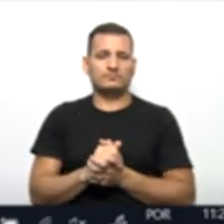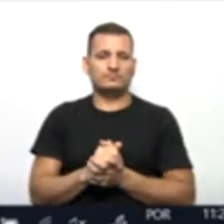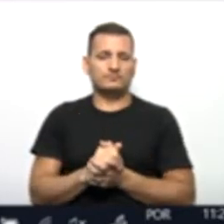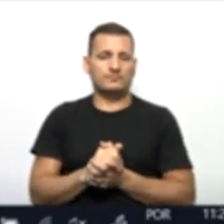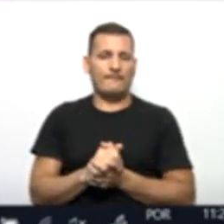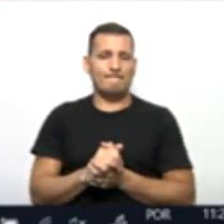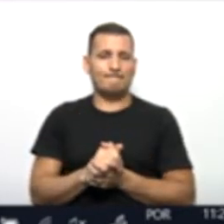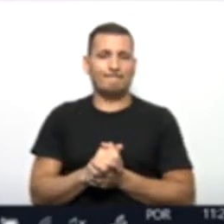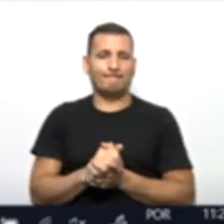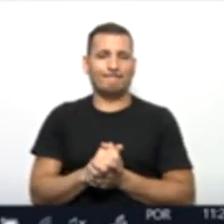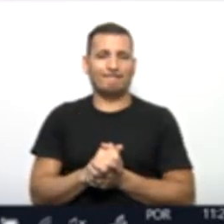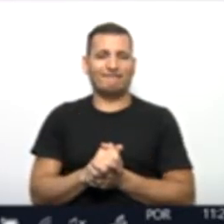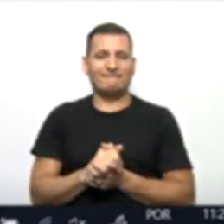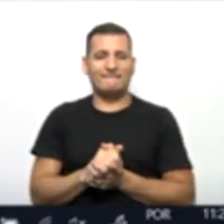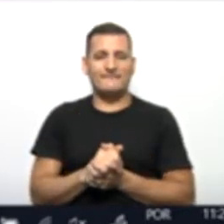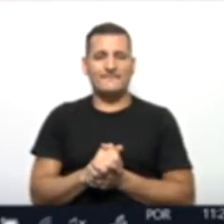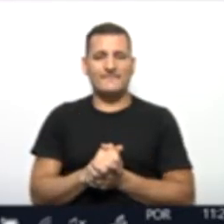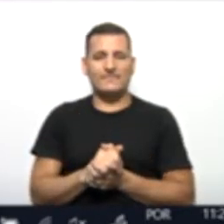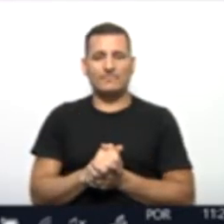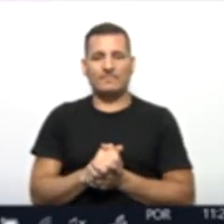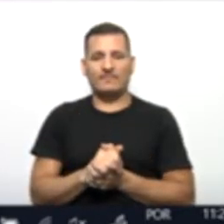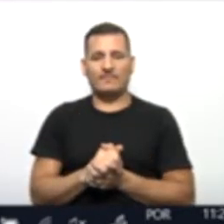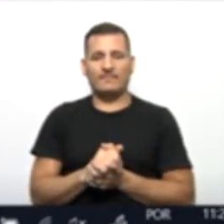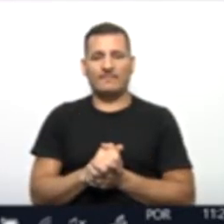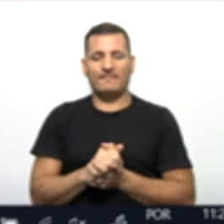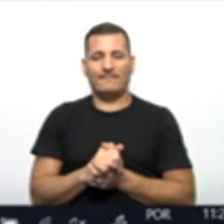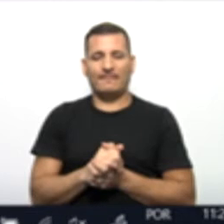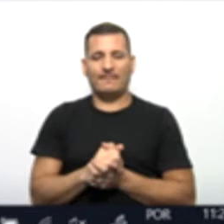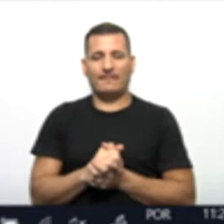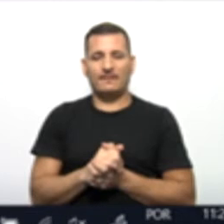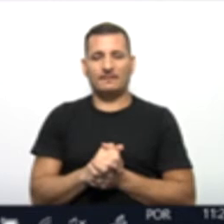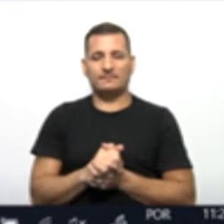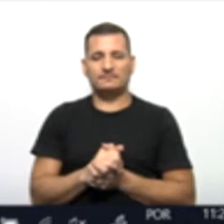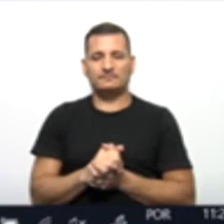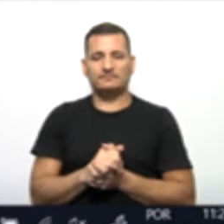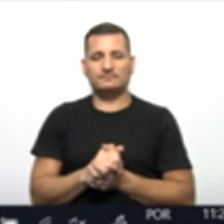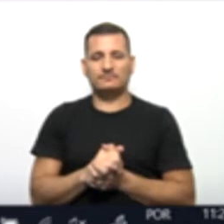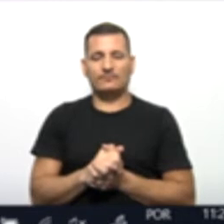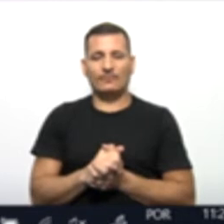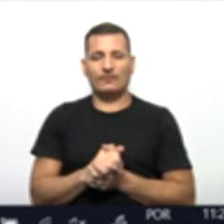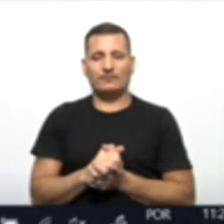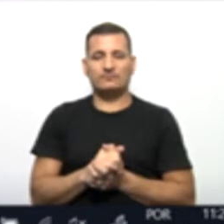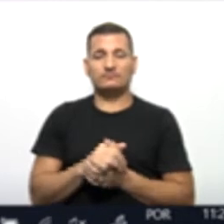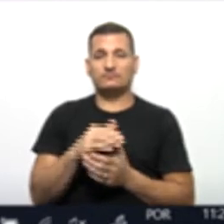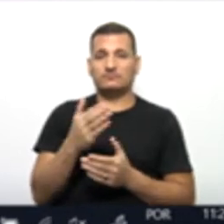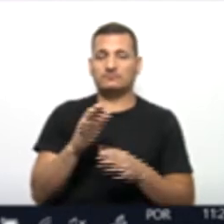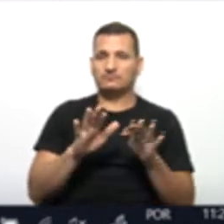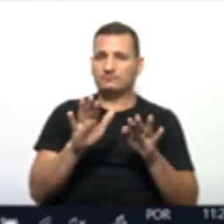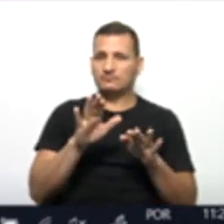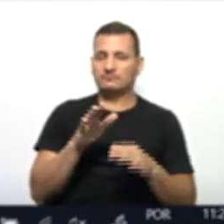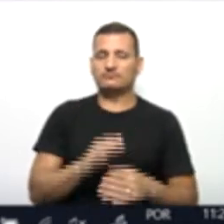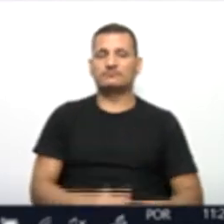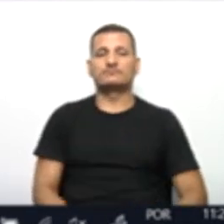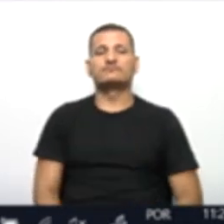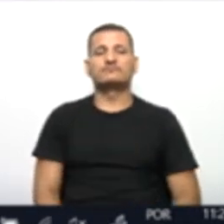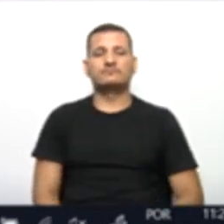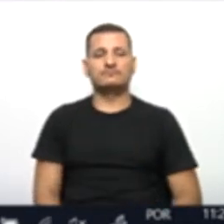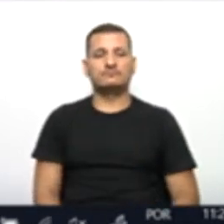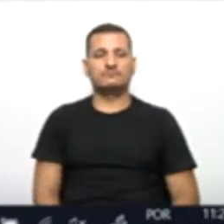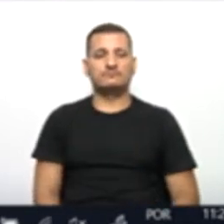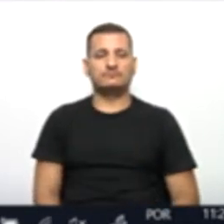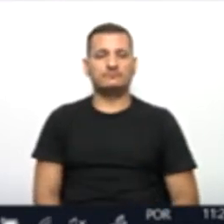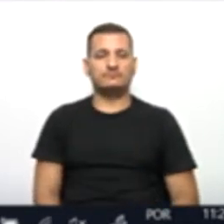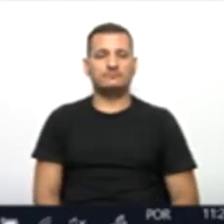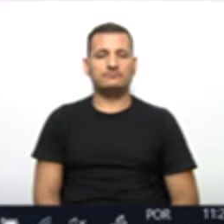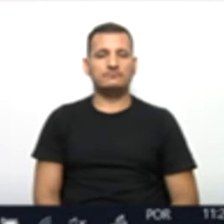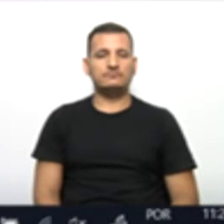outros as posições que cada um está ocupando na minha tabela tomem cuidado com isso tá bom então vamos voltar